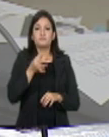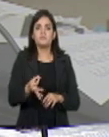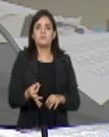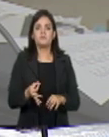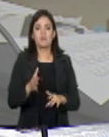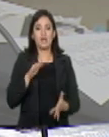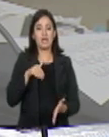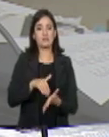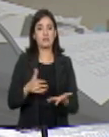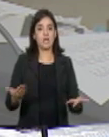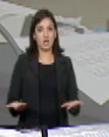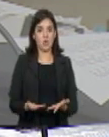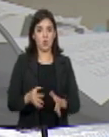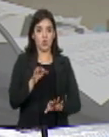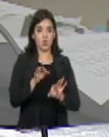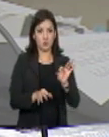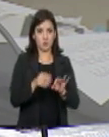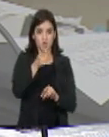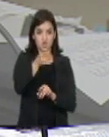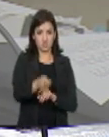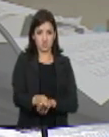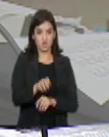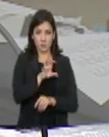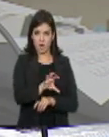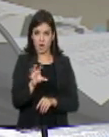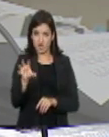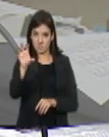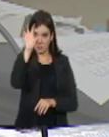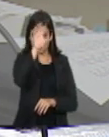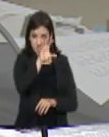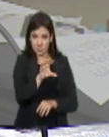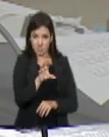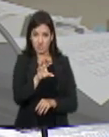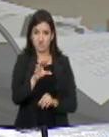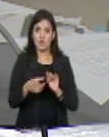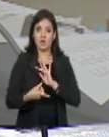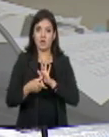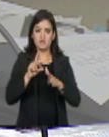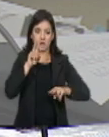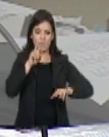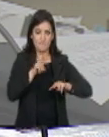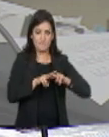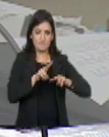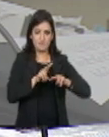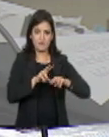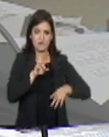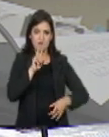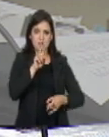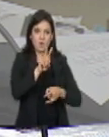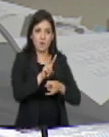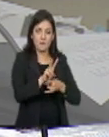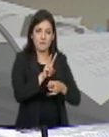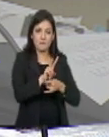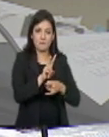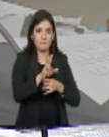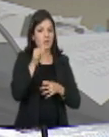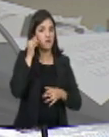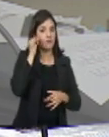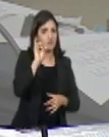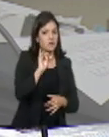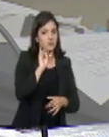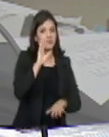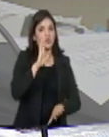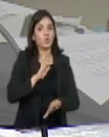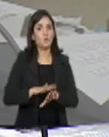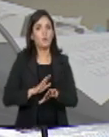o momento... Ministro Alexandre de Moraes. Vinham substituindo a prisão preventiva durante toda a instrução, no momento da